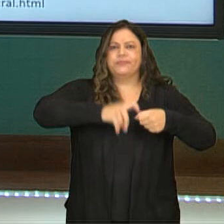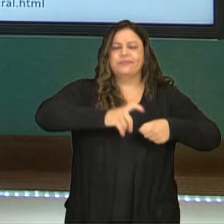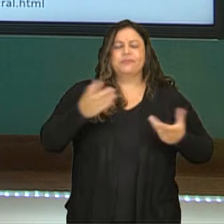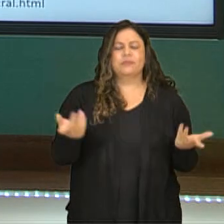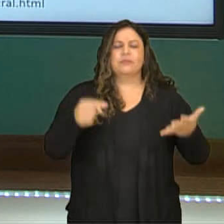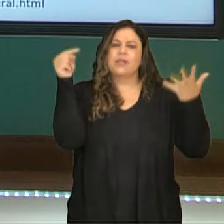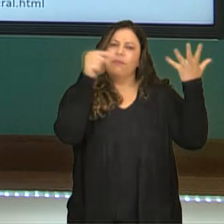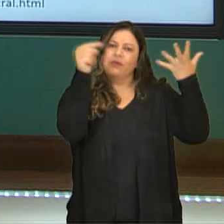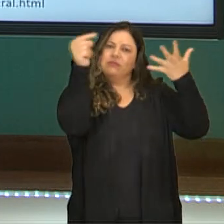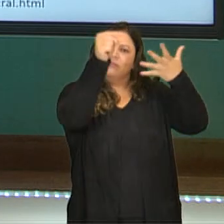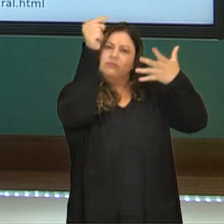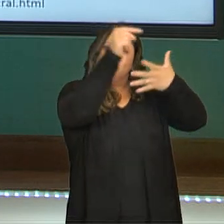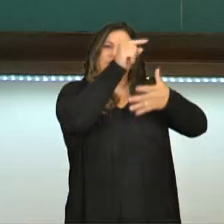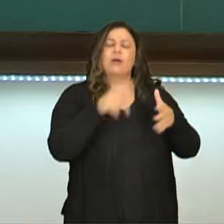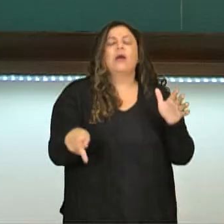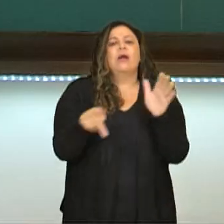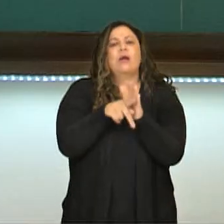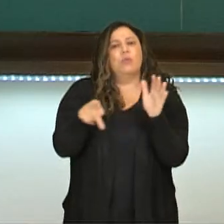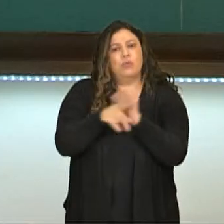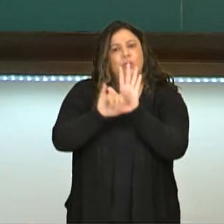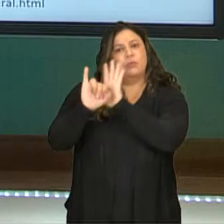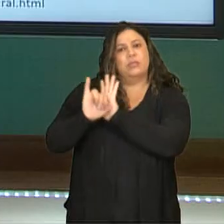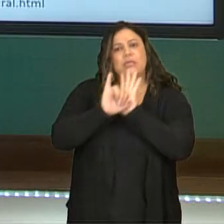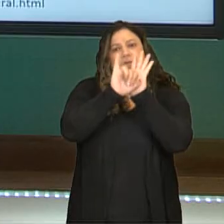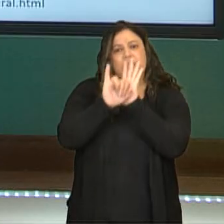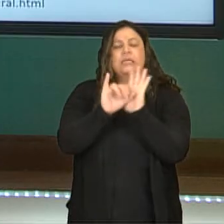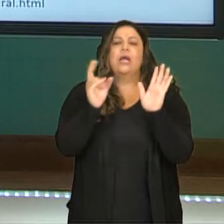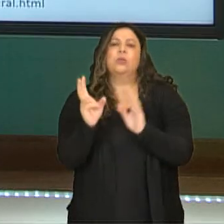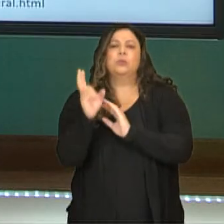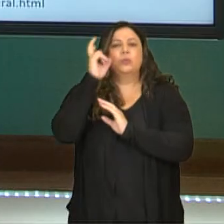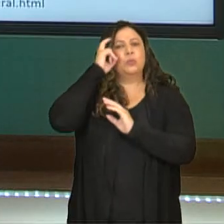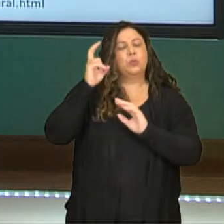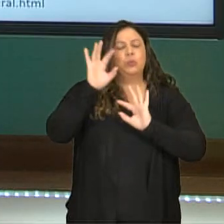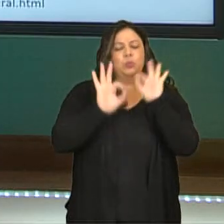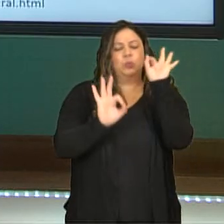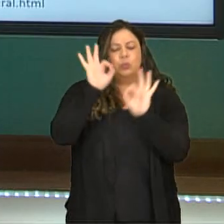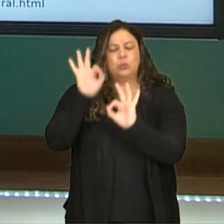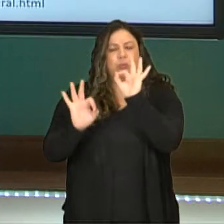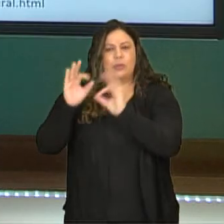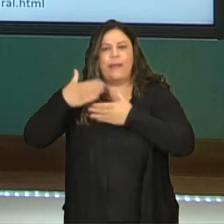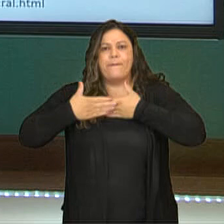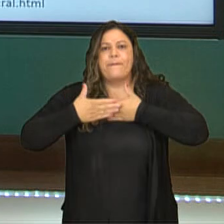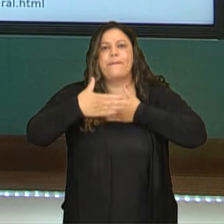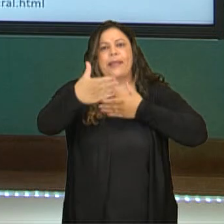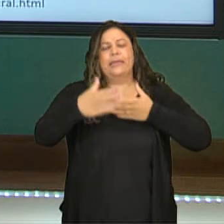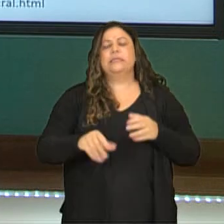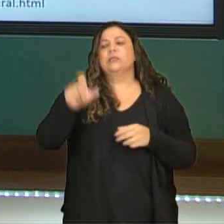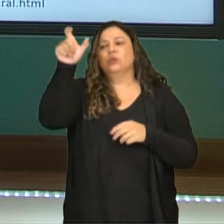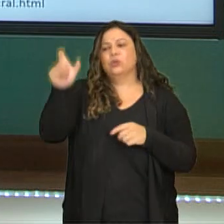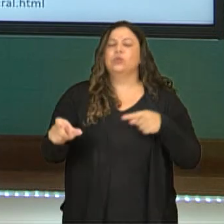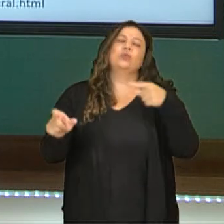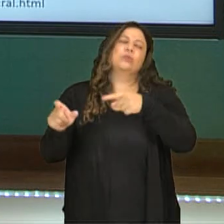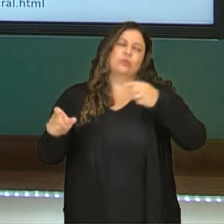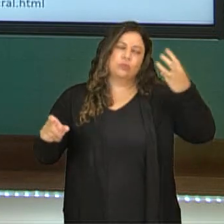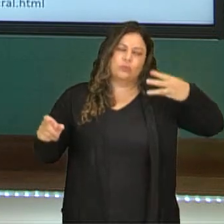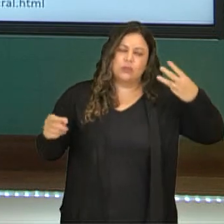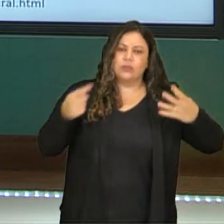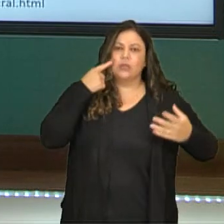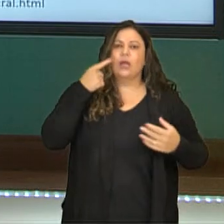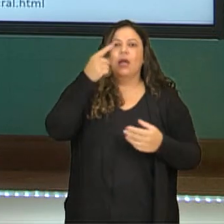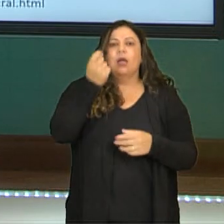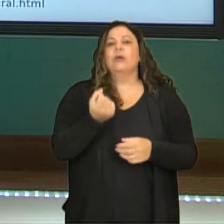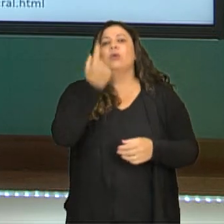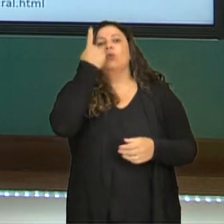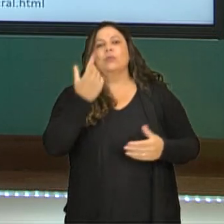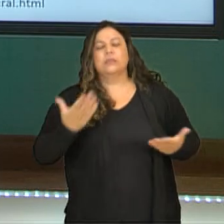identidade cultural. Quer dizer, moldam a partir de um sujeito, de um terceiro sujeito, de um estranho,